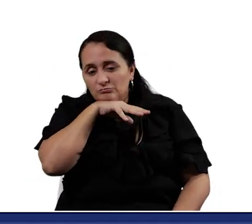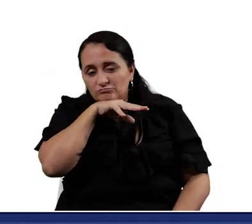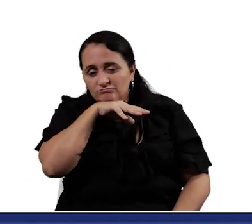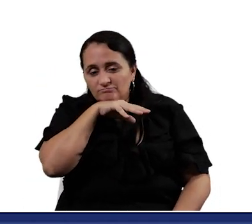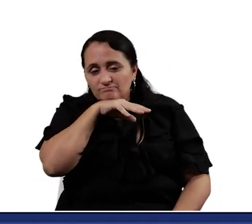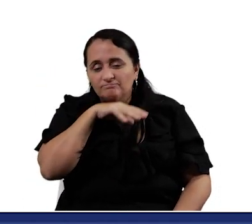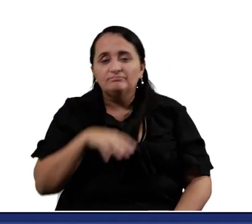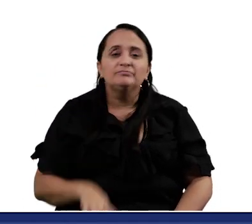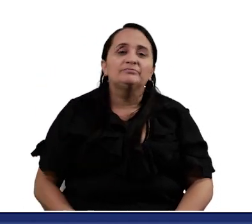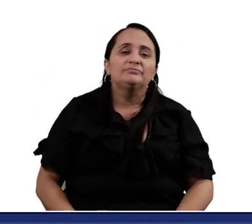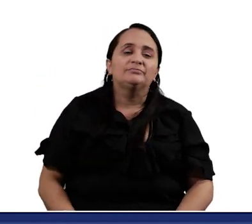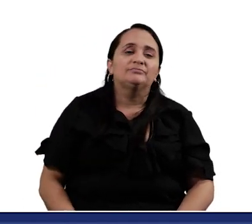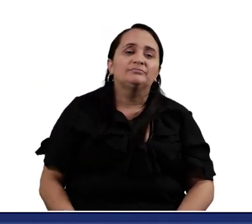gente?